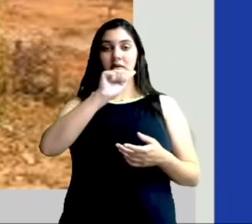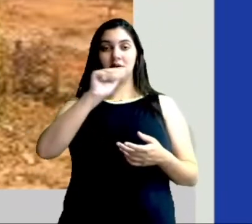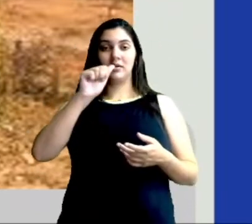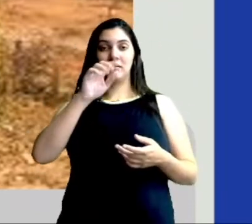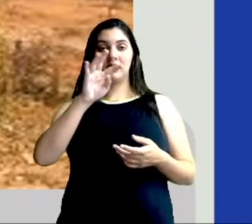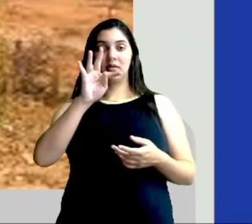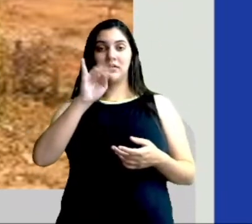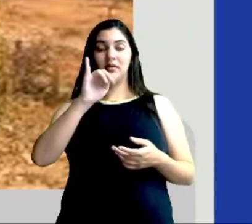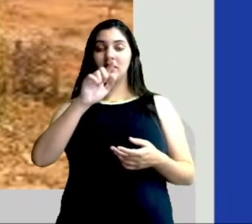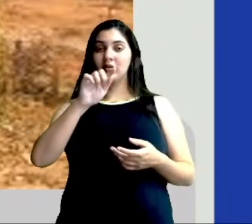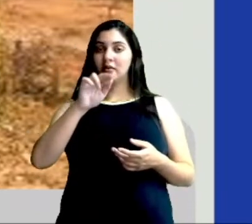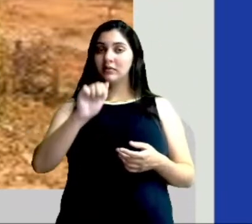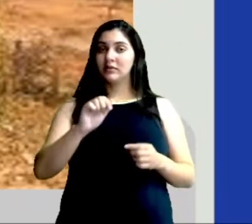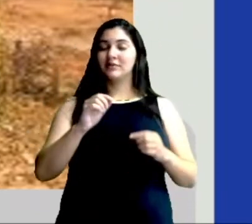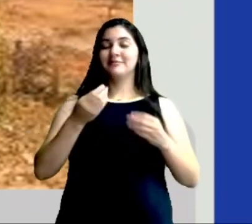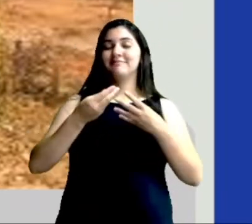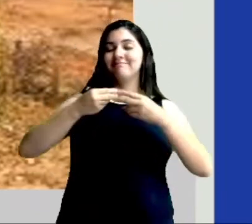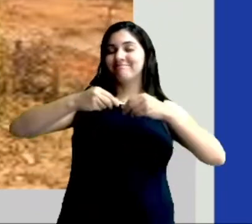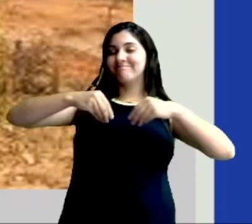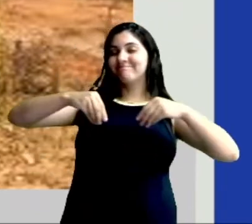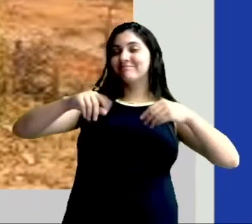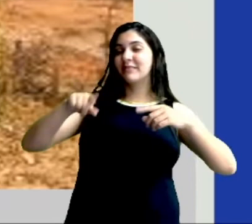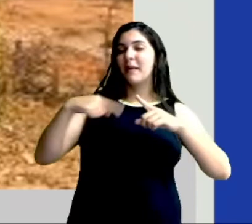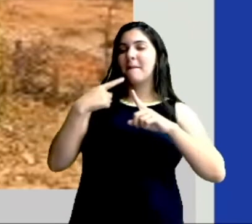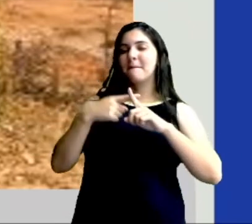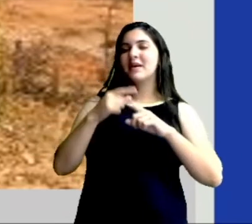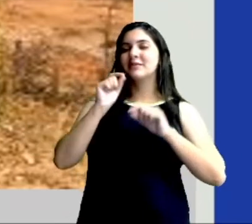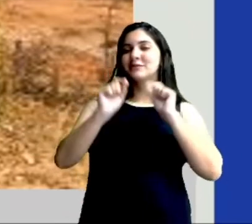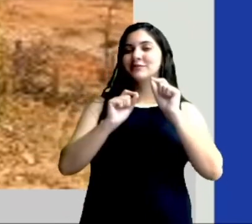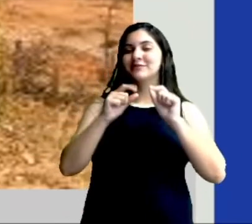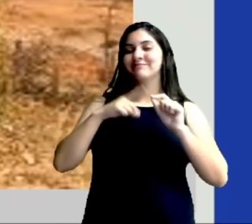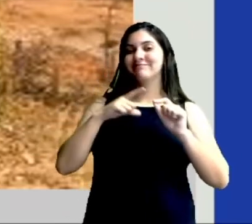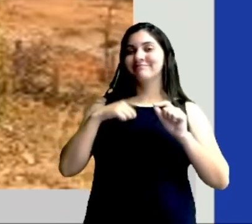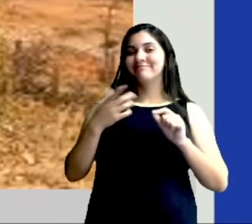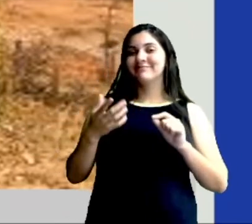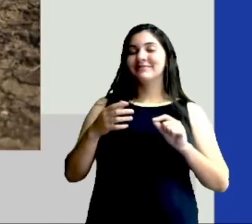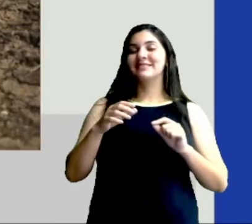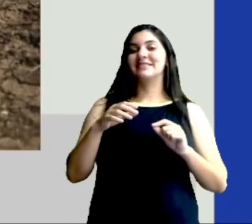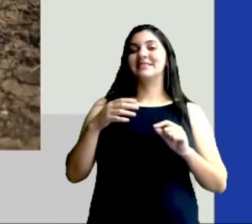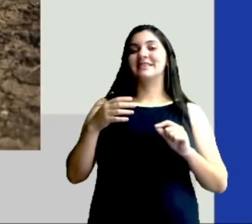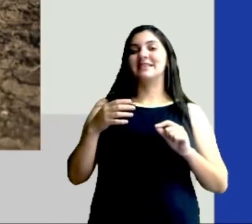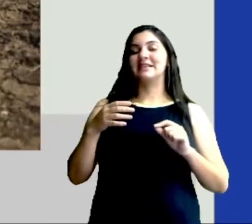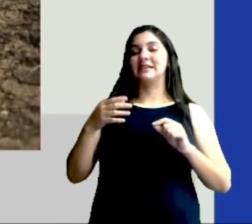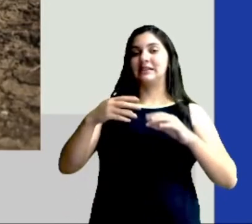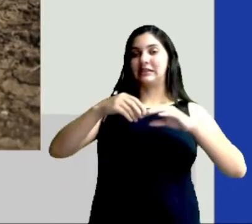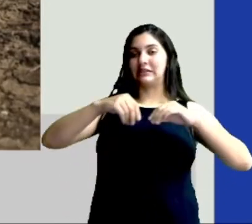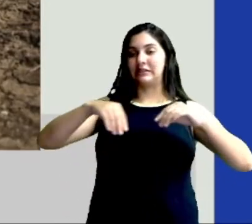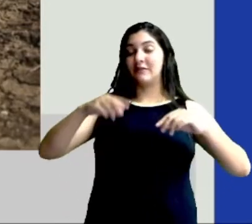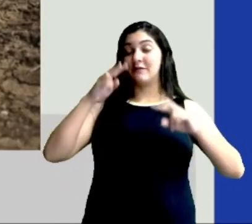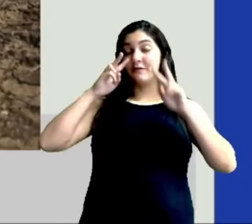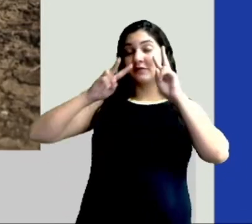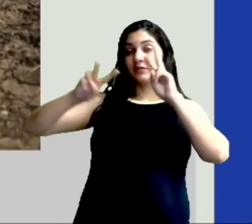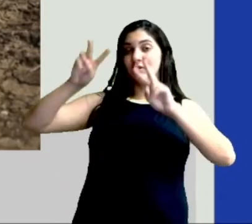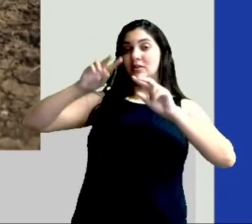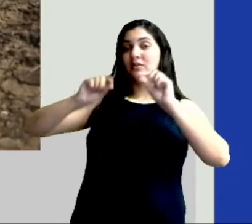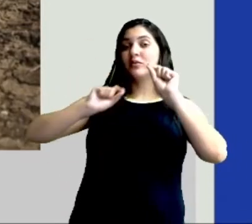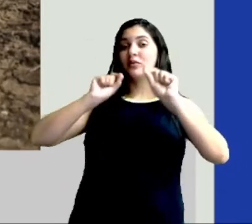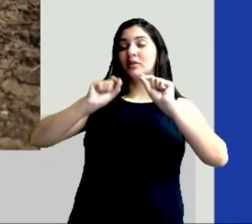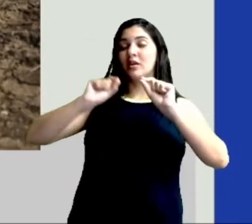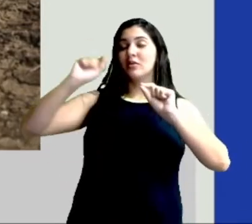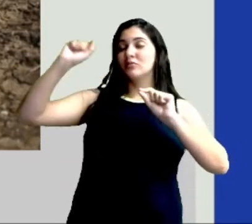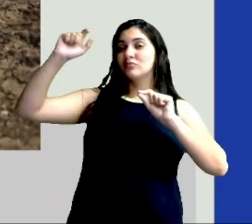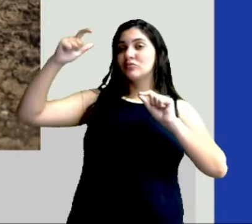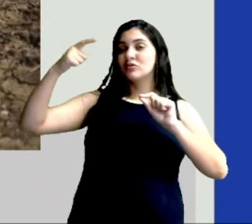né? Essa paisagem mais voltada para o semiárido nordestino. E nós vamos ver aí a predominância do chão